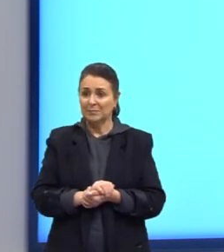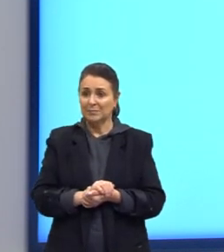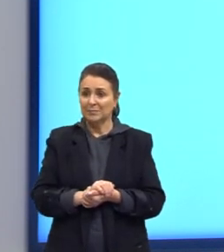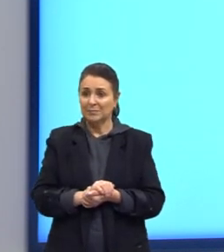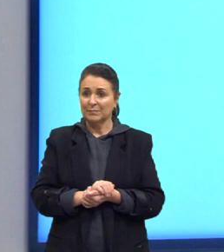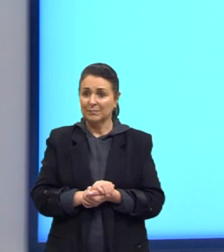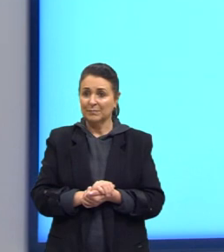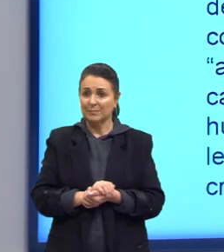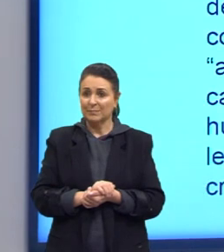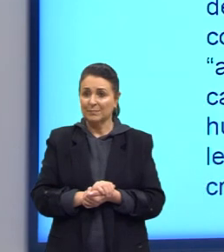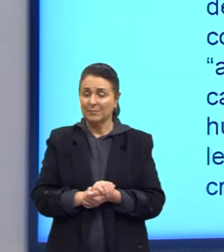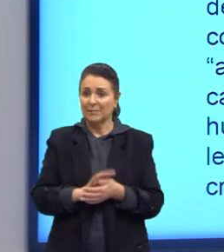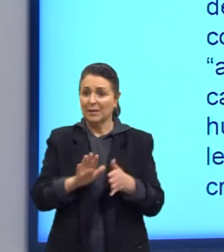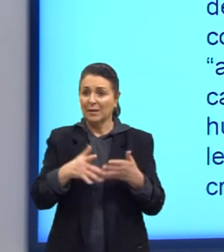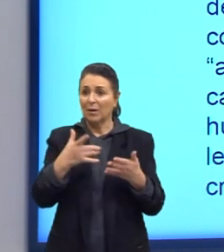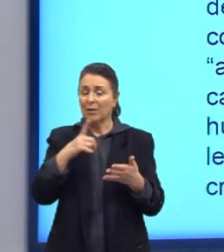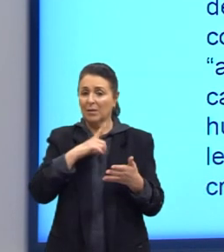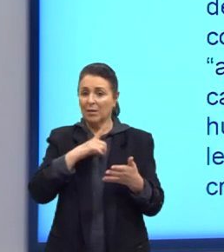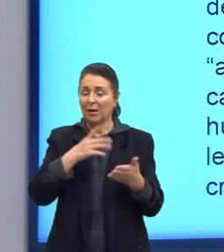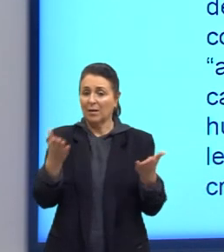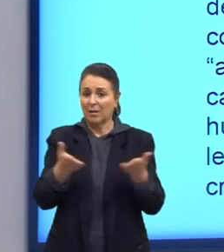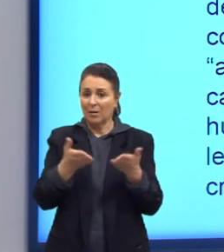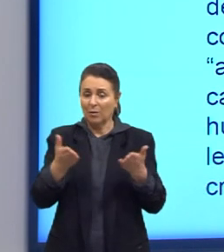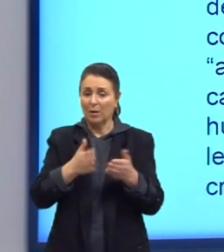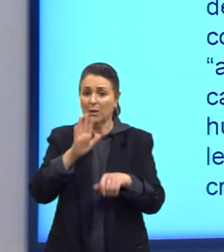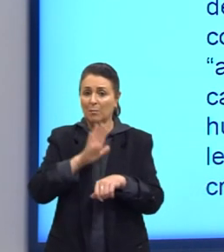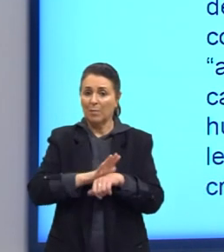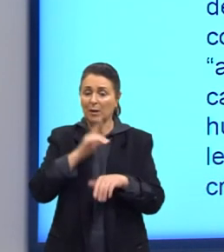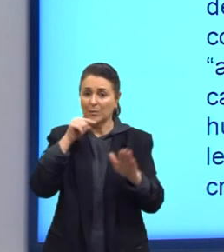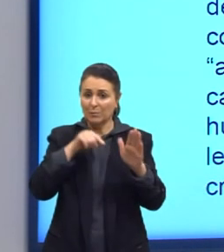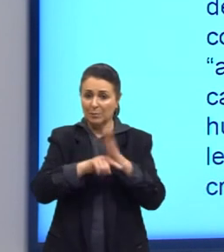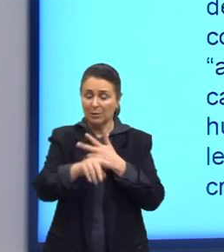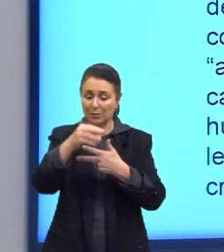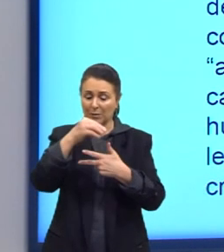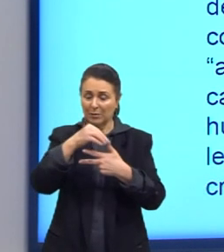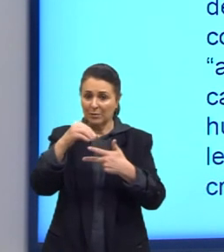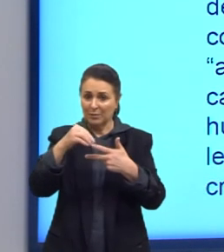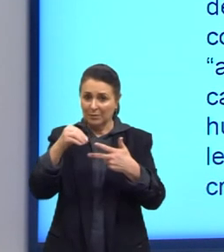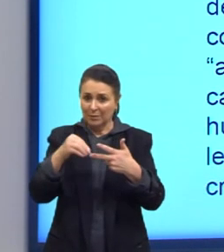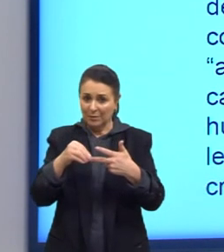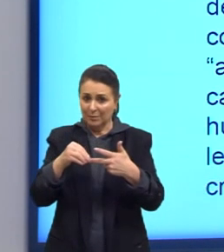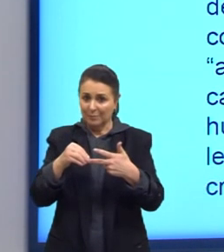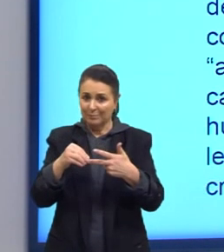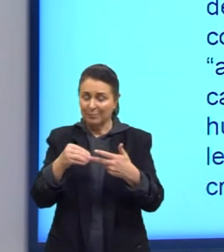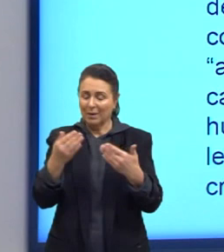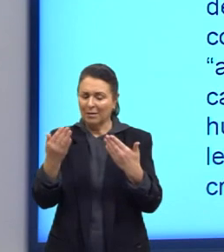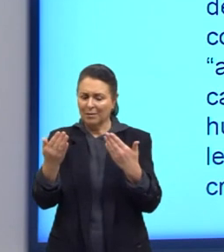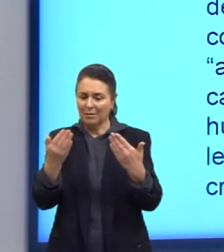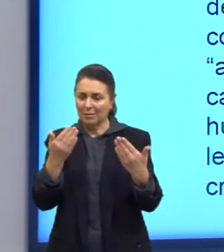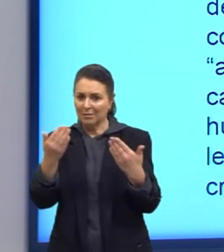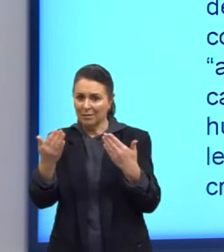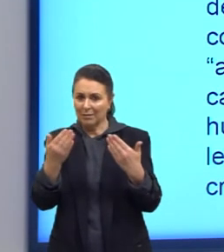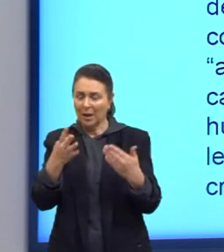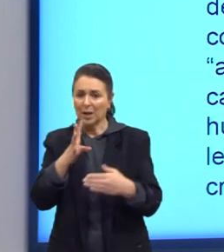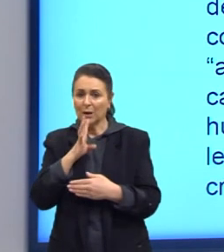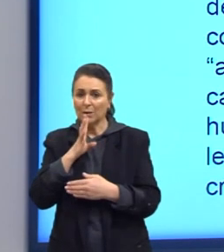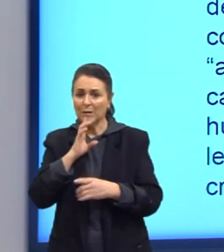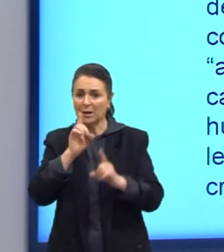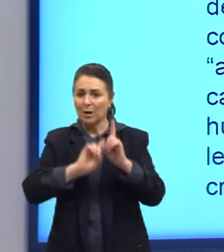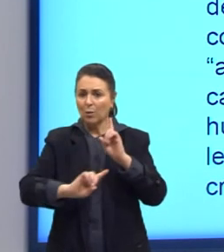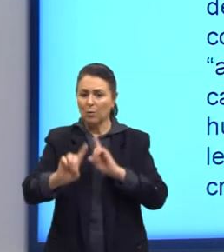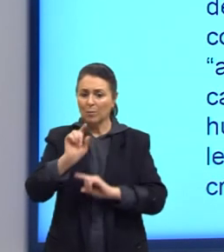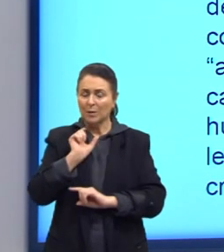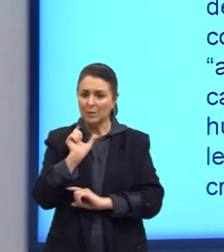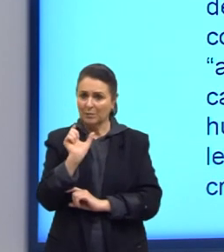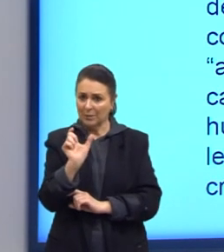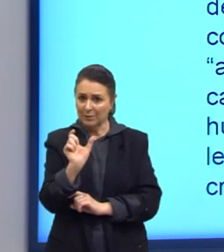então gente nós temos aqui mais uma questão do Enem para nós vermos agora algumas